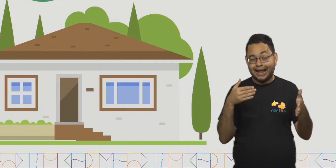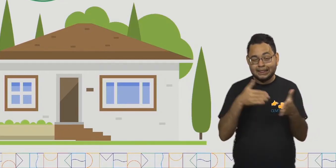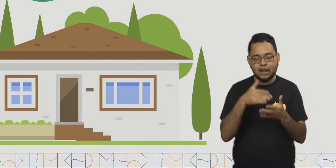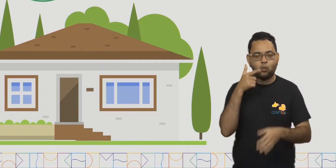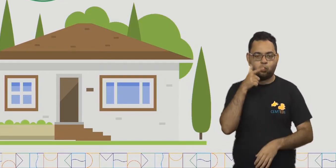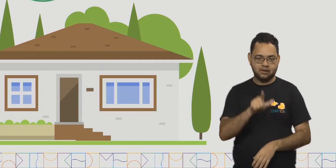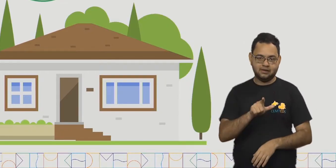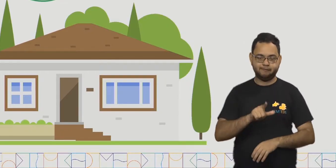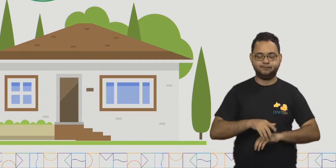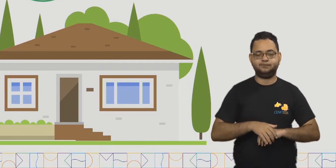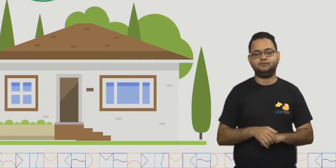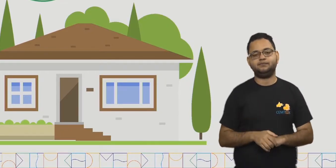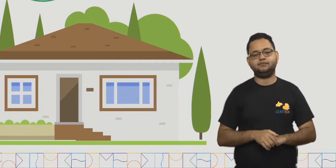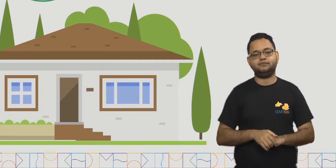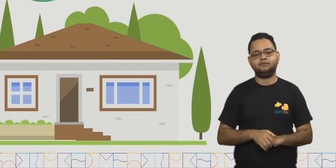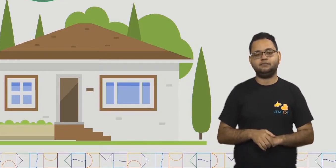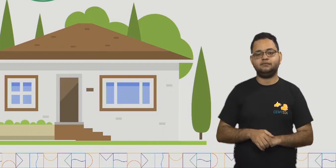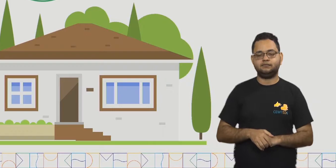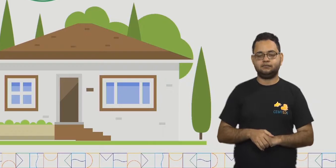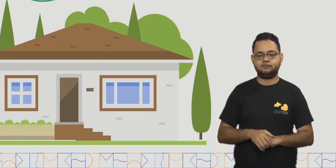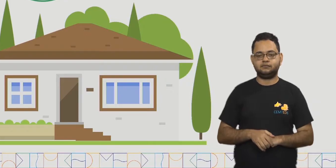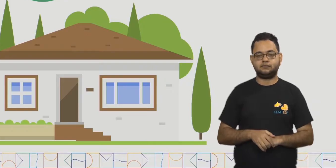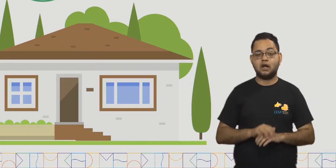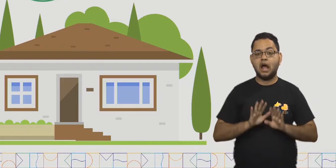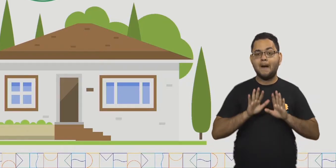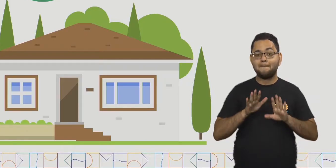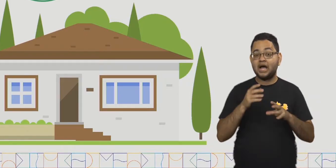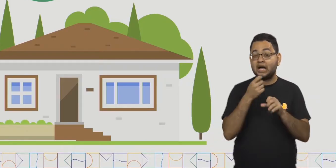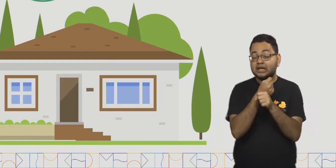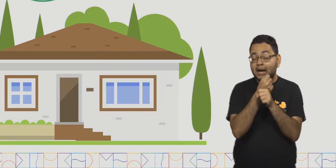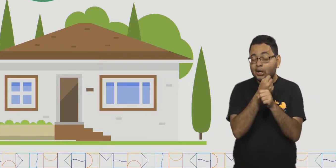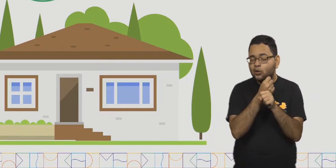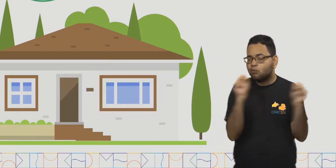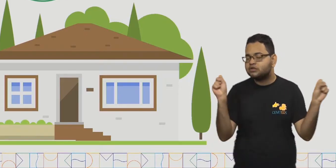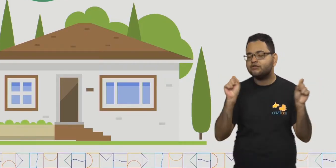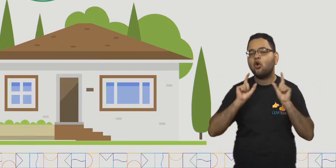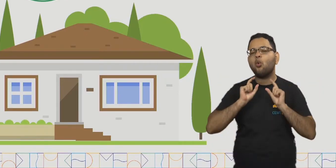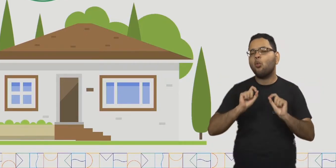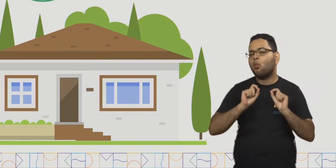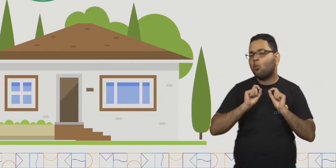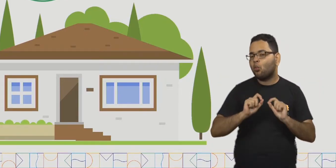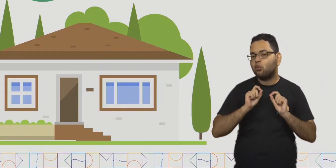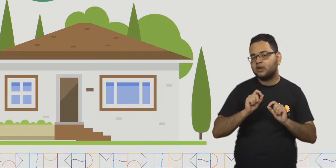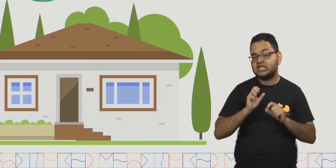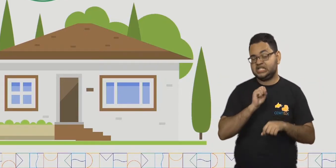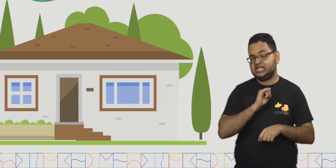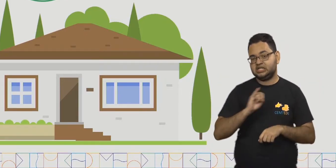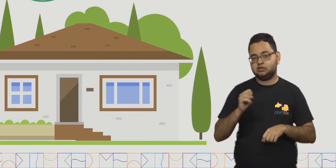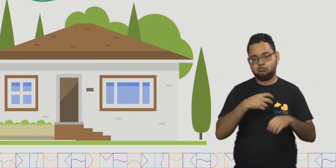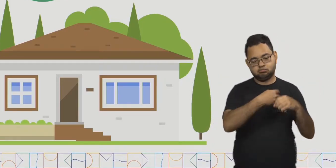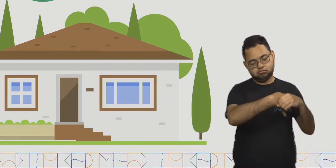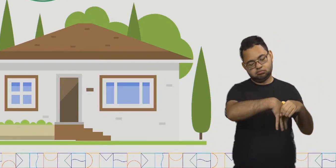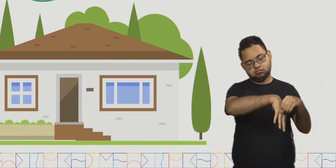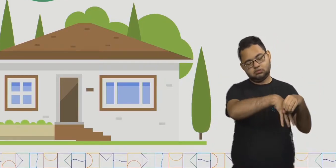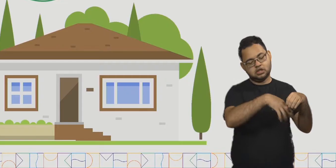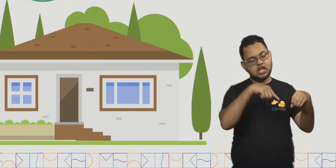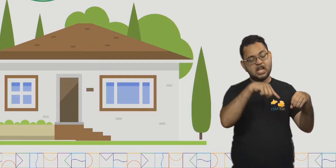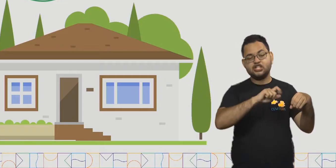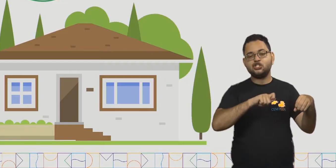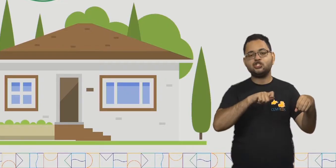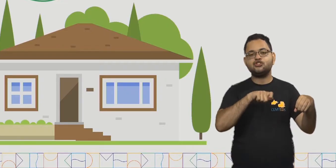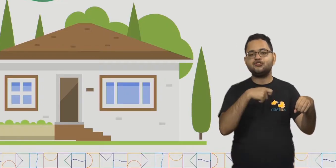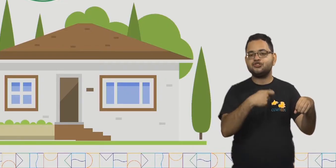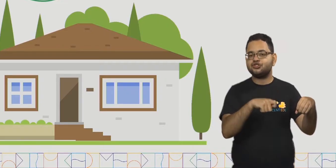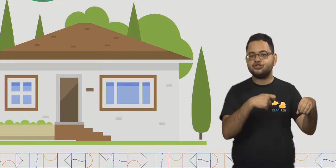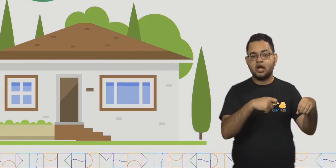consegui agora criançada será impossível abrir o cadeado se o molho